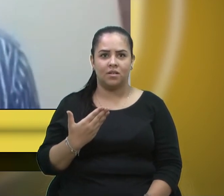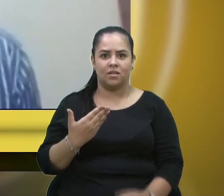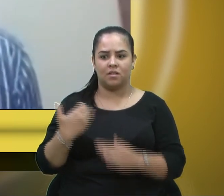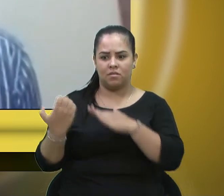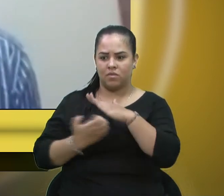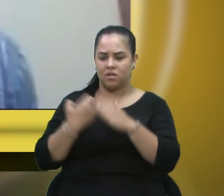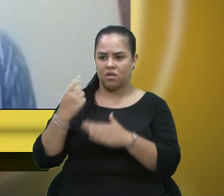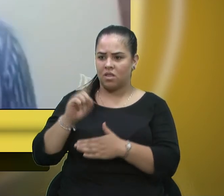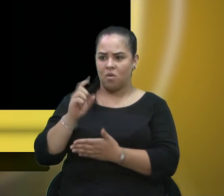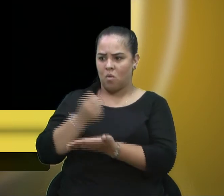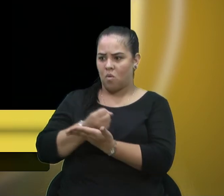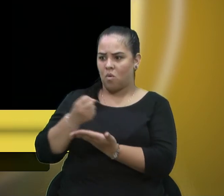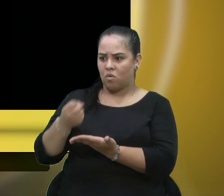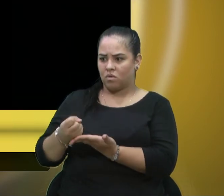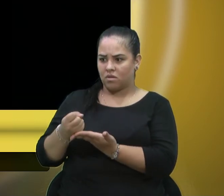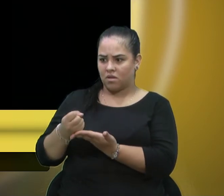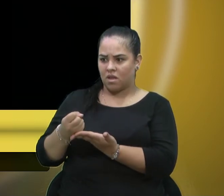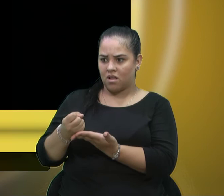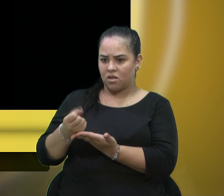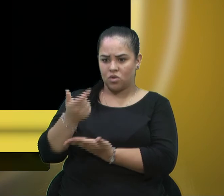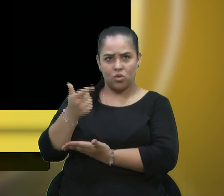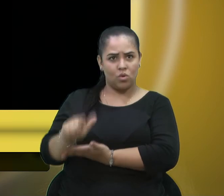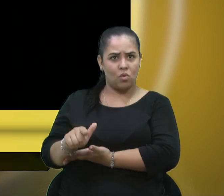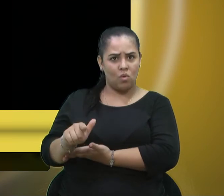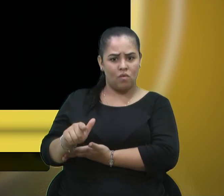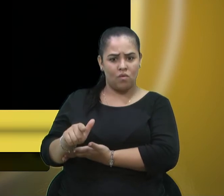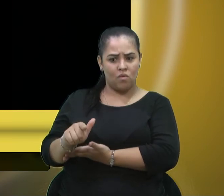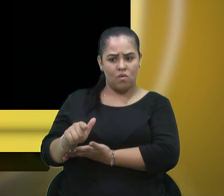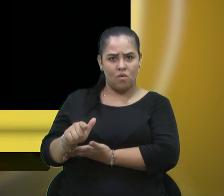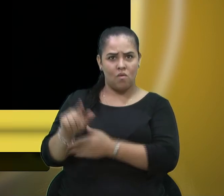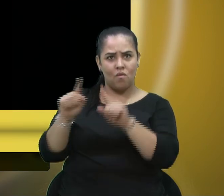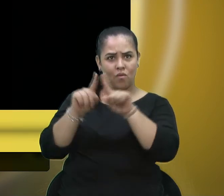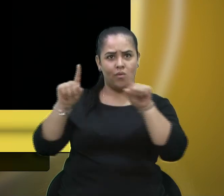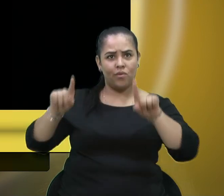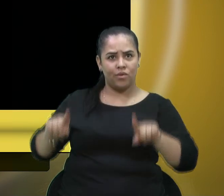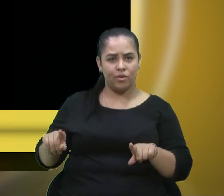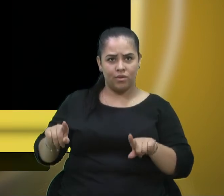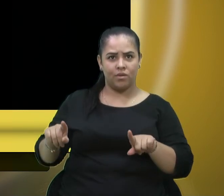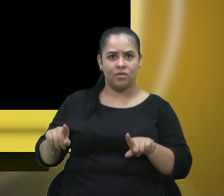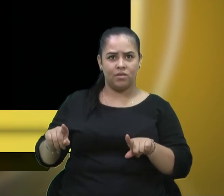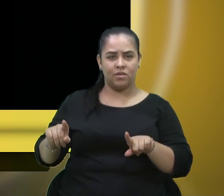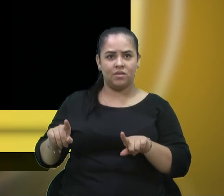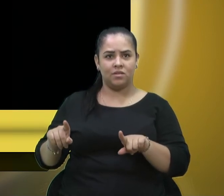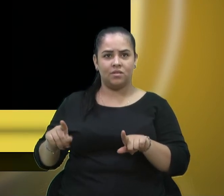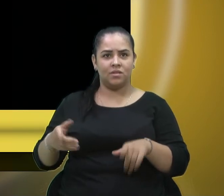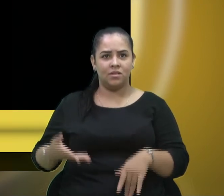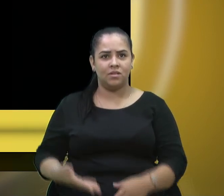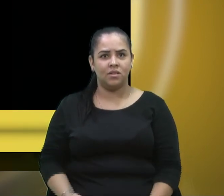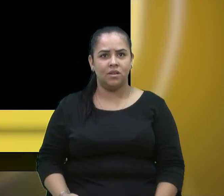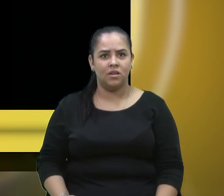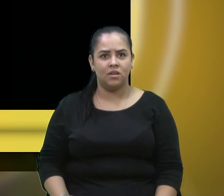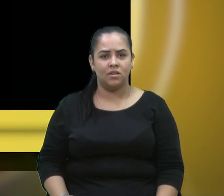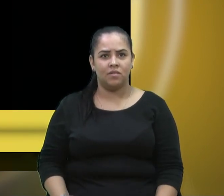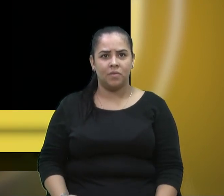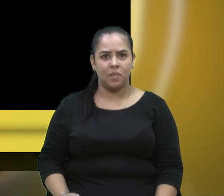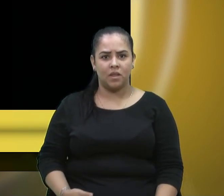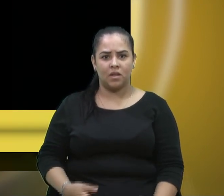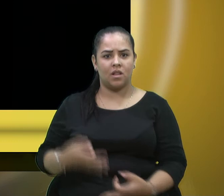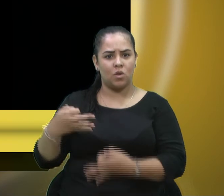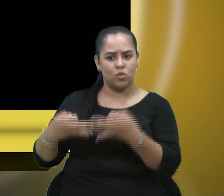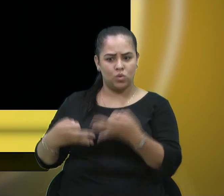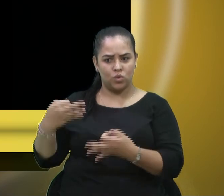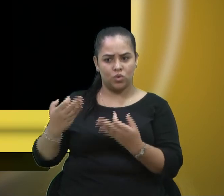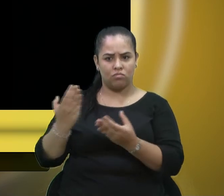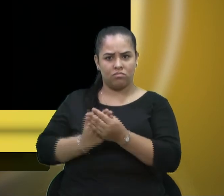de volta um funcionário que colocou na justiça. Então, eu acho que seria de bom senso da Visat vereador, eu vou lhe